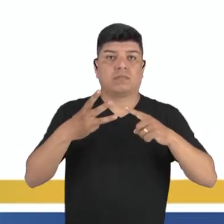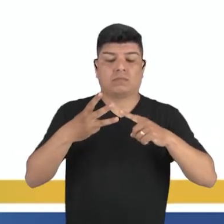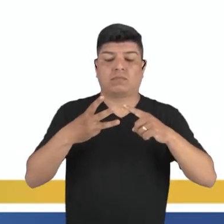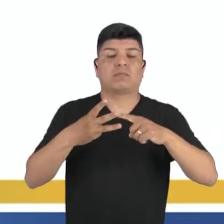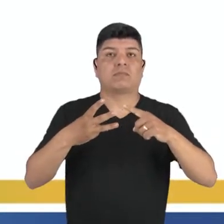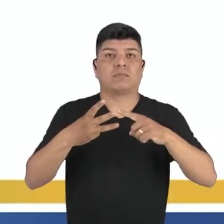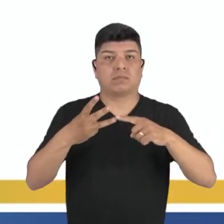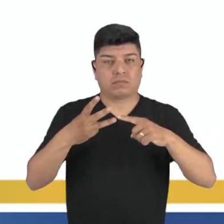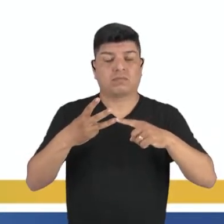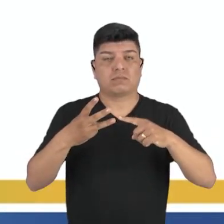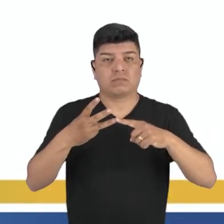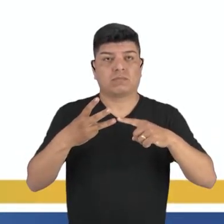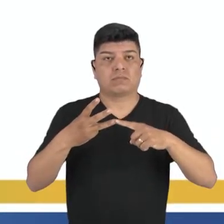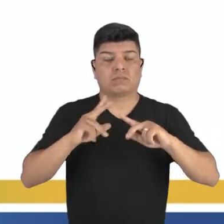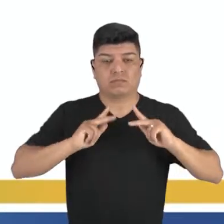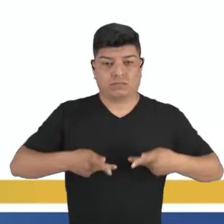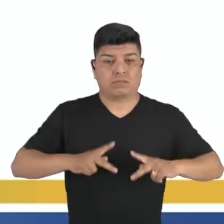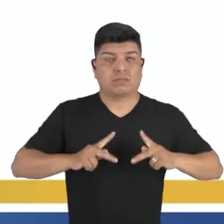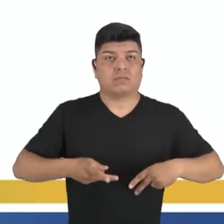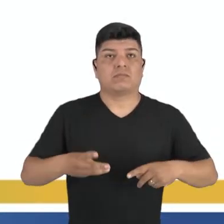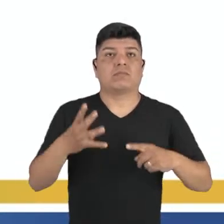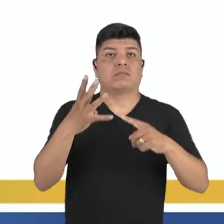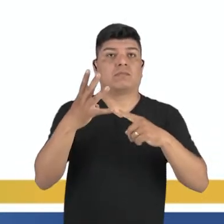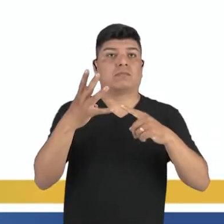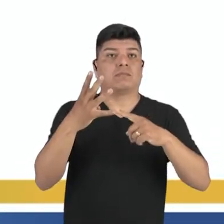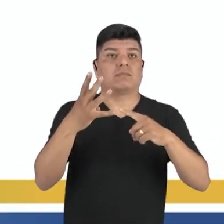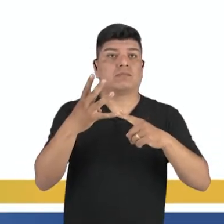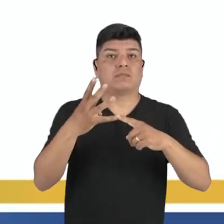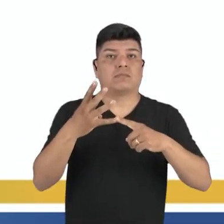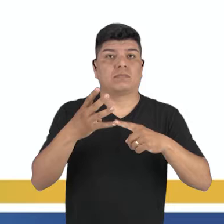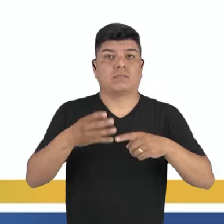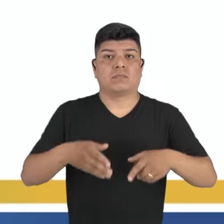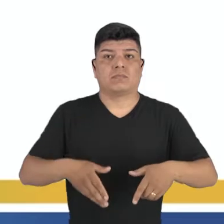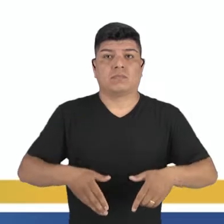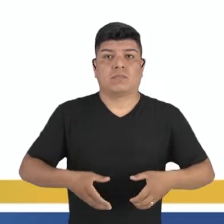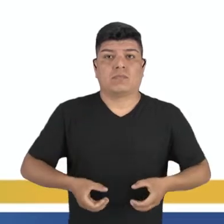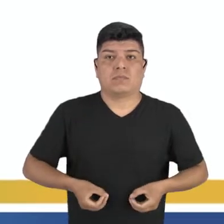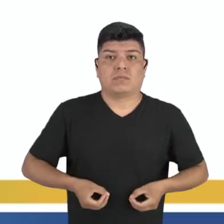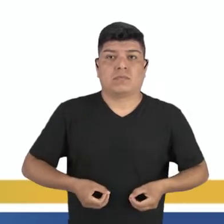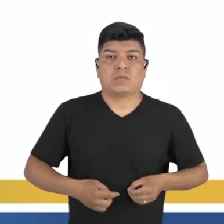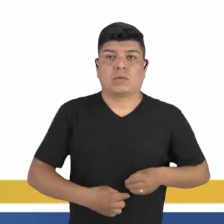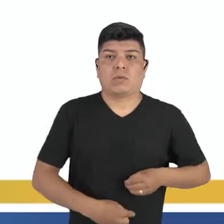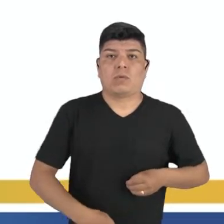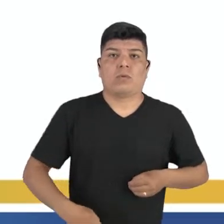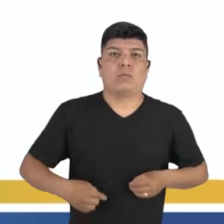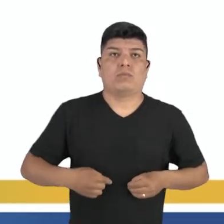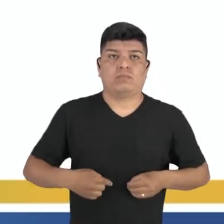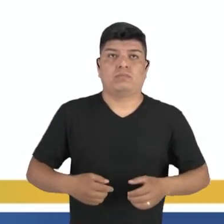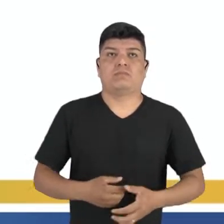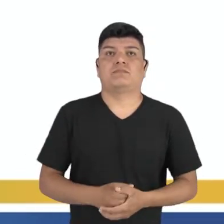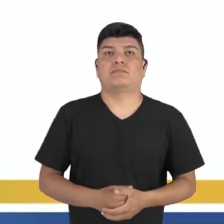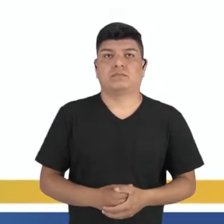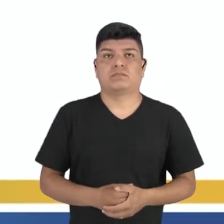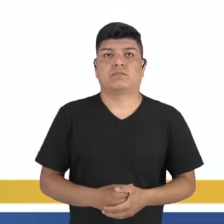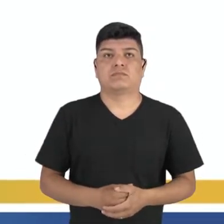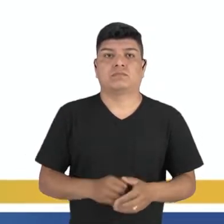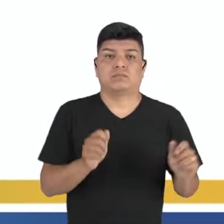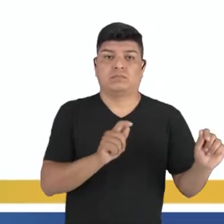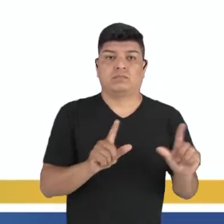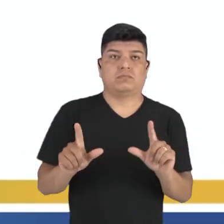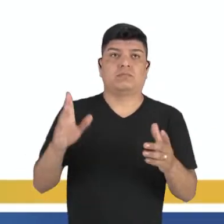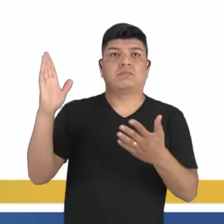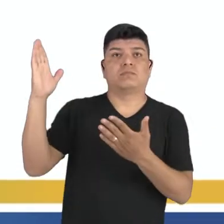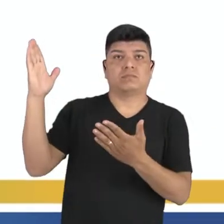progesterona. E também o útero, certo? E aí vamos lá para a definição aqui no nosso slide, que está falando que o